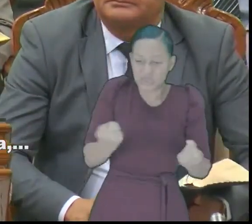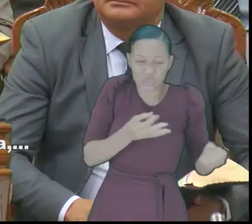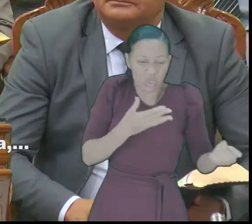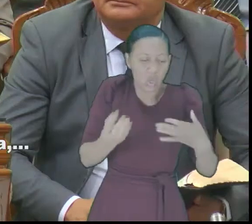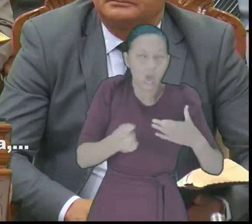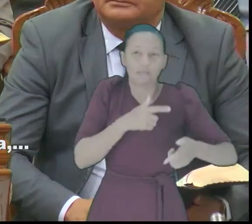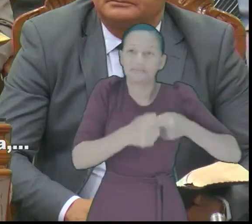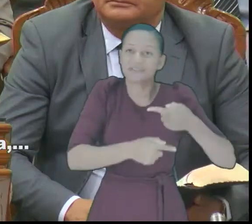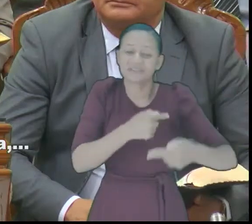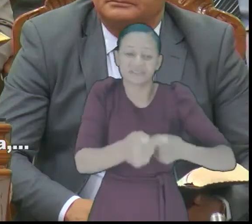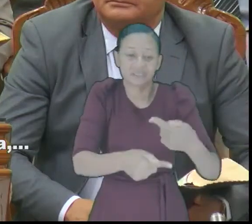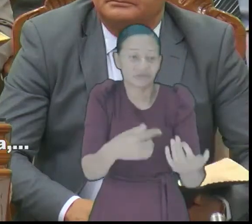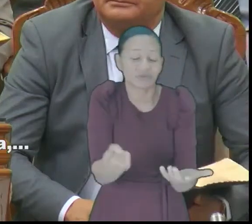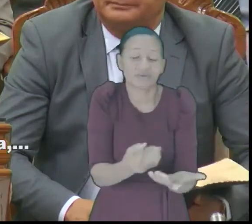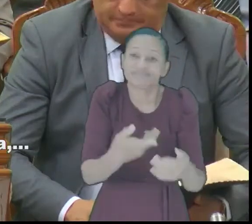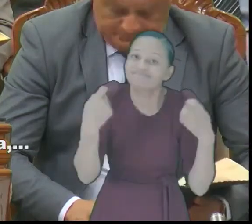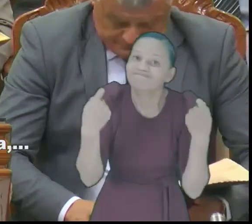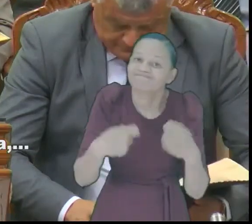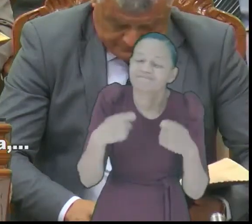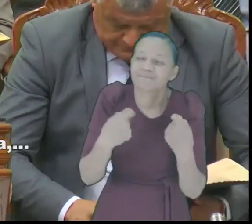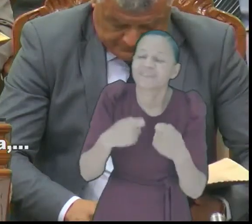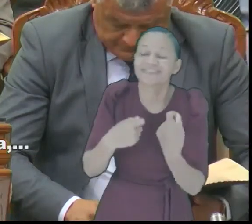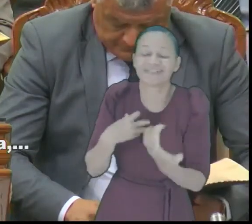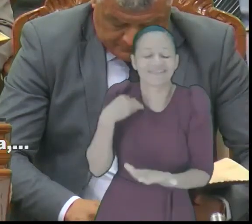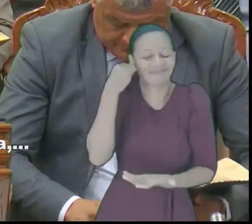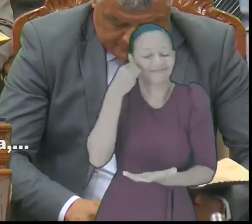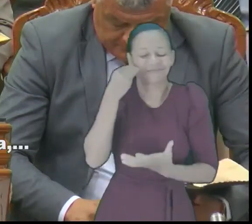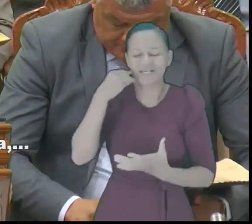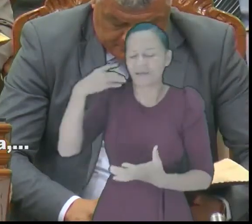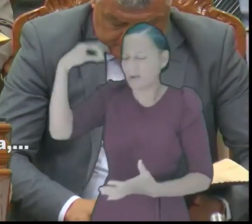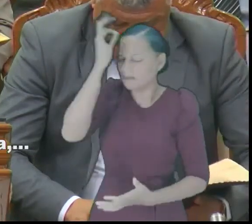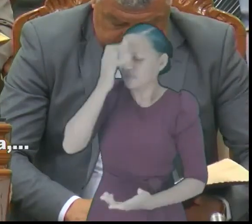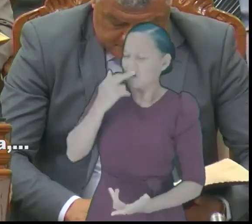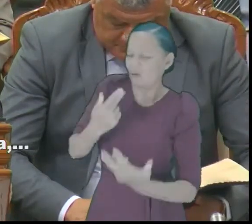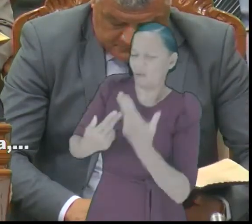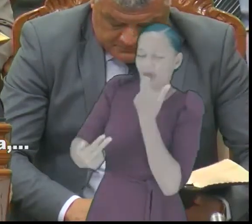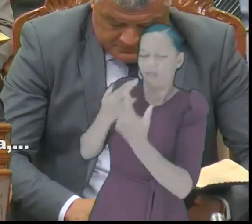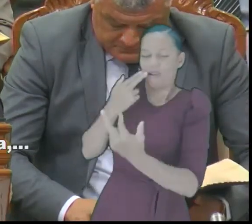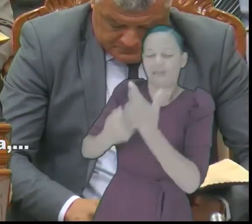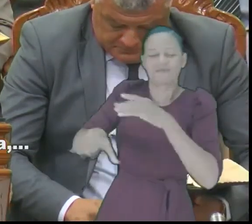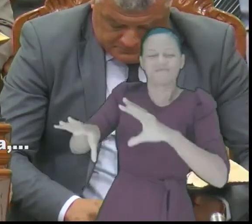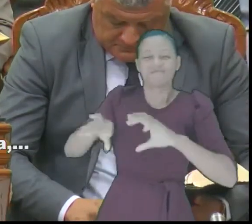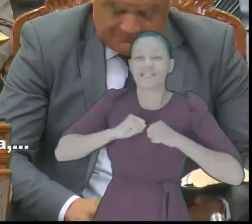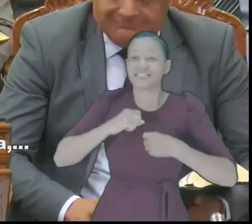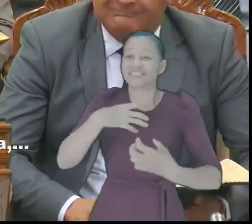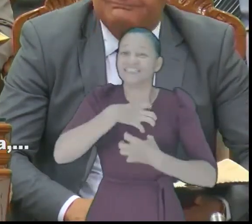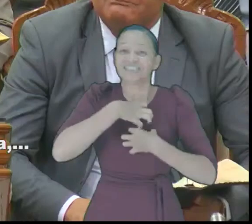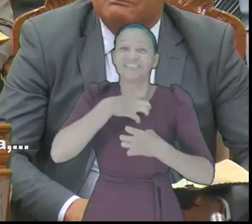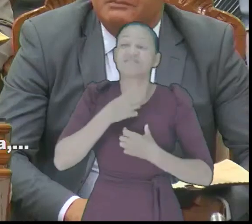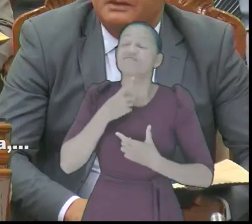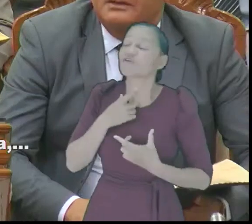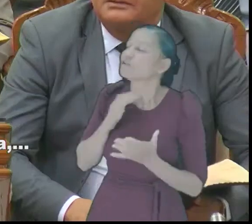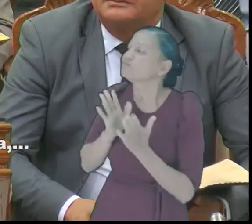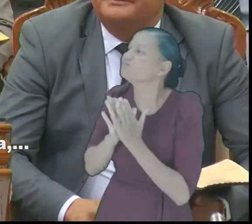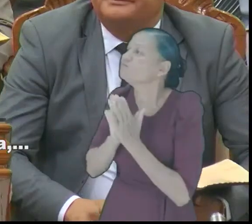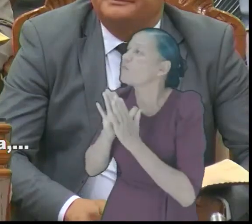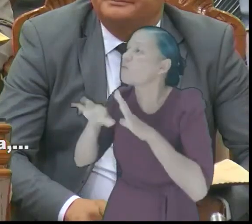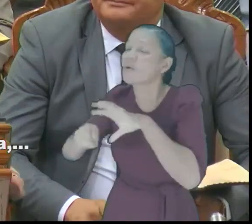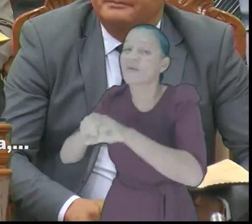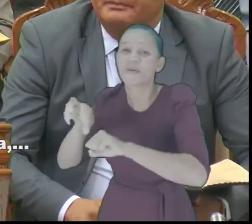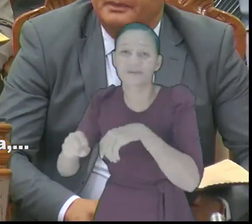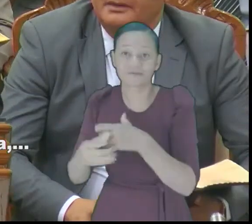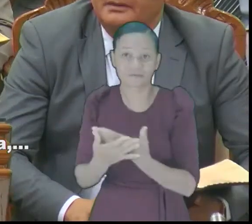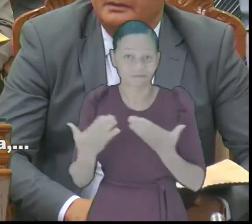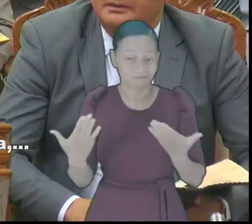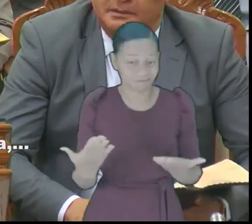está chegando precisa provar o batismo no Espírito Santo. Precisa ter sede. Pastor, vamos ver